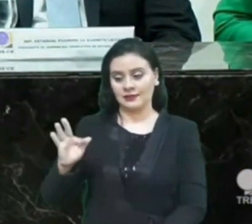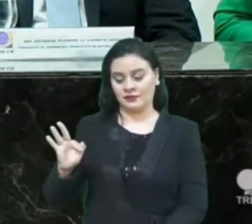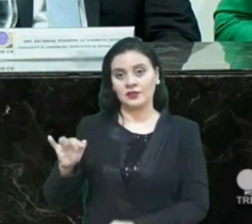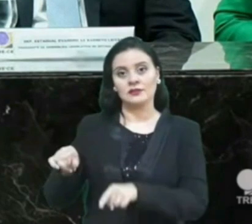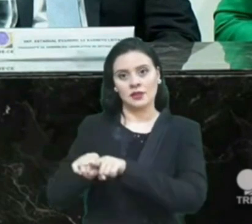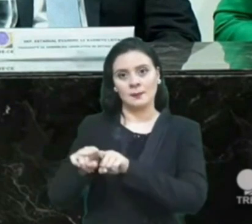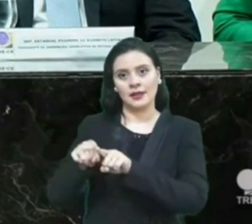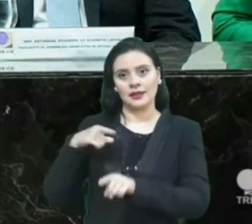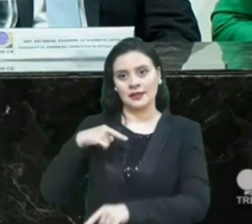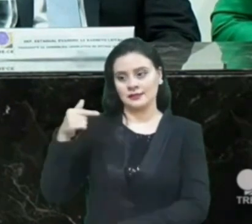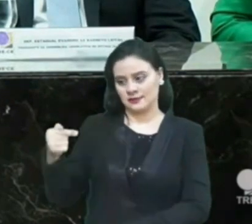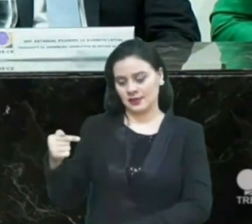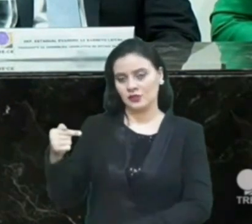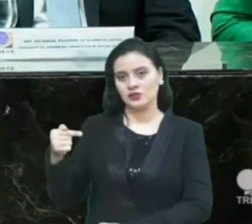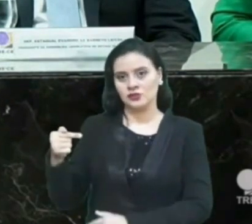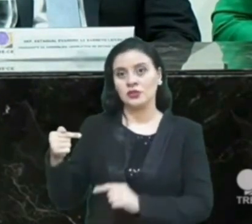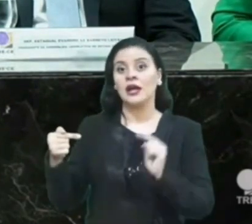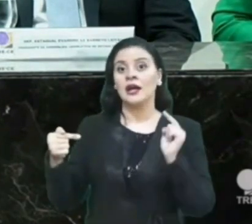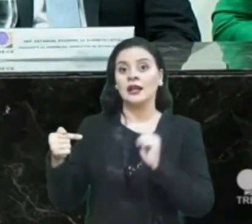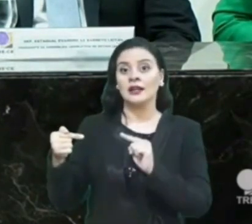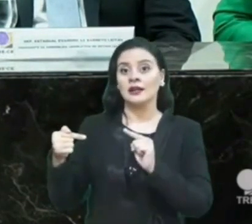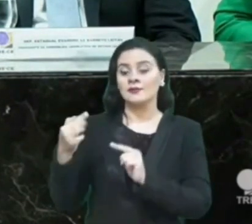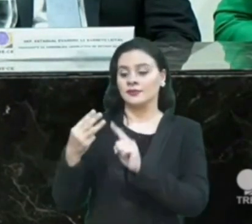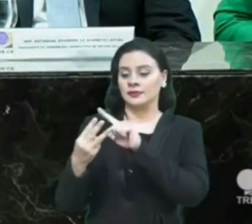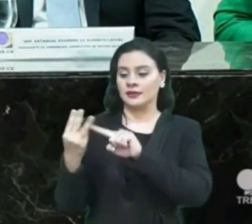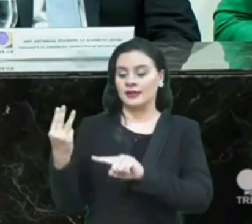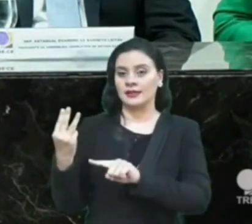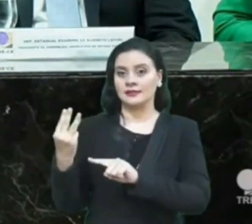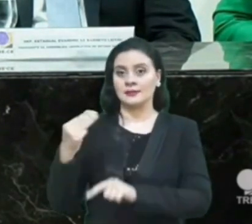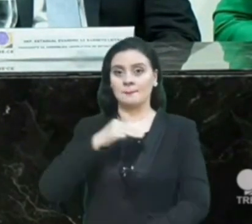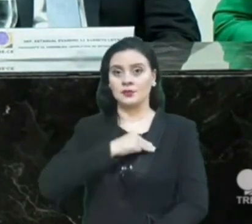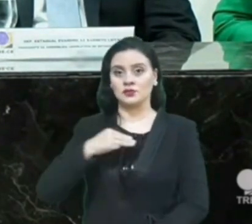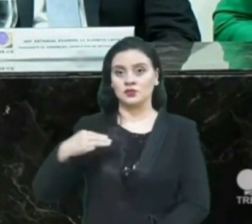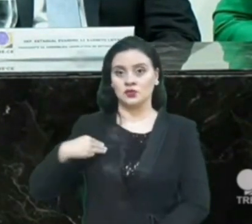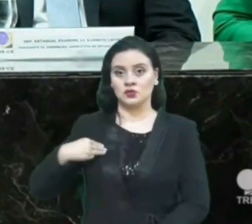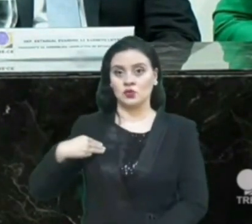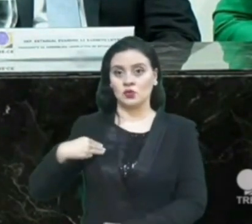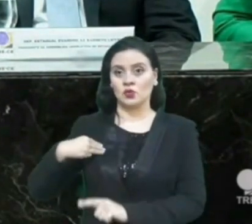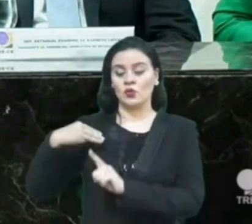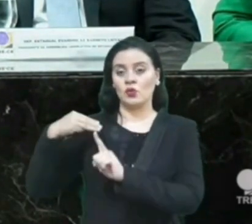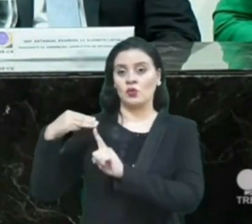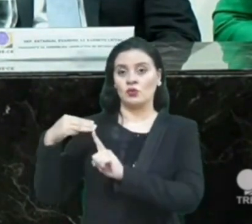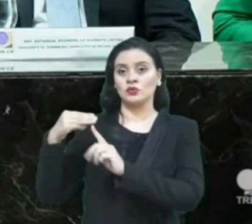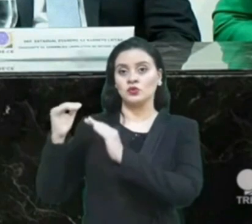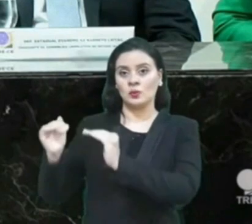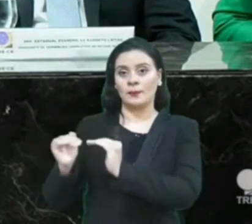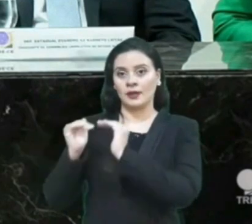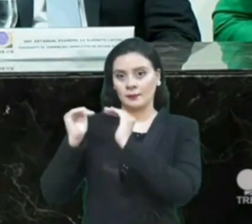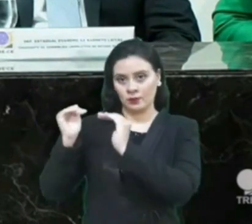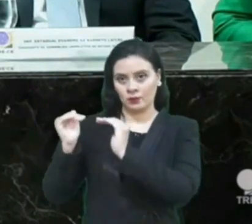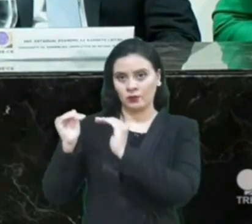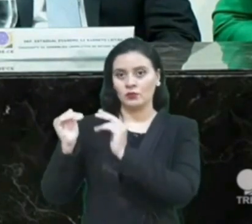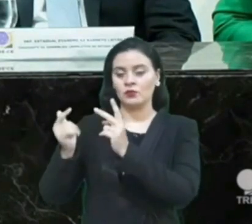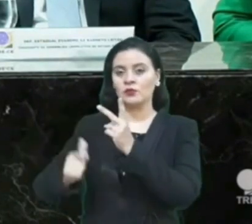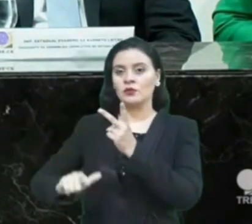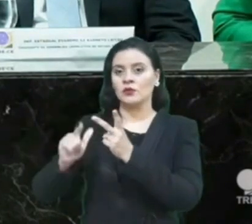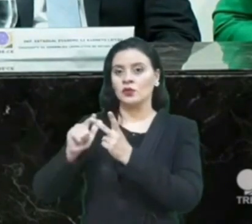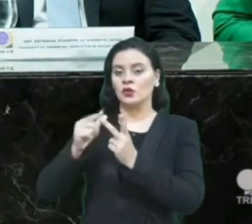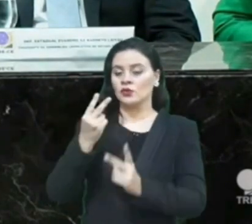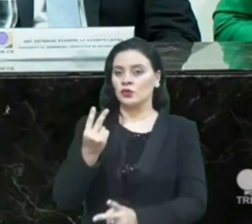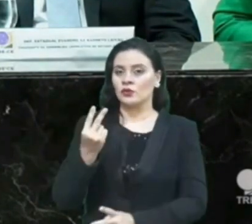3 ministros do Supremo, 2 ministros do STJ e